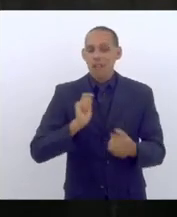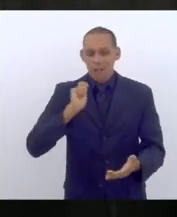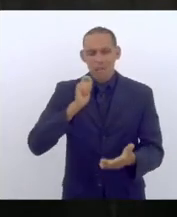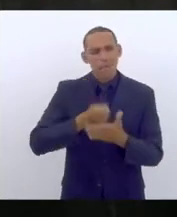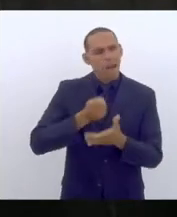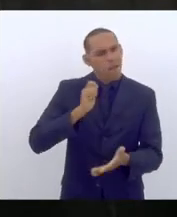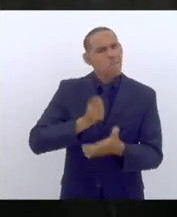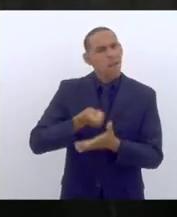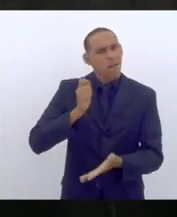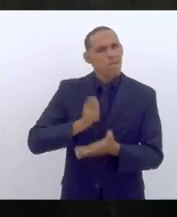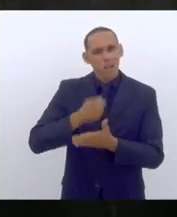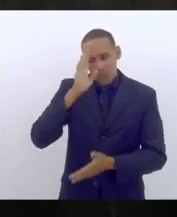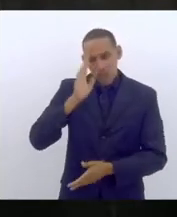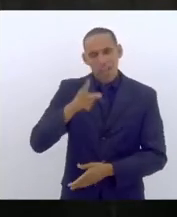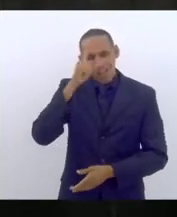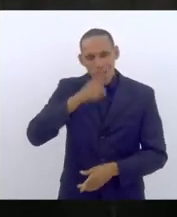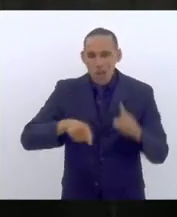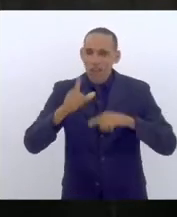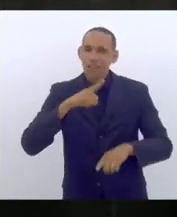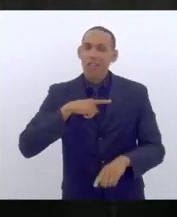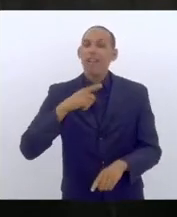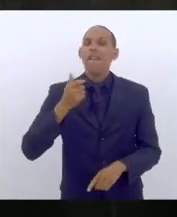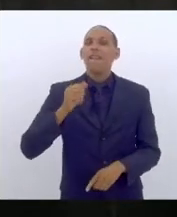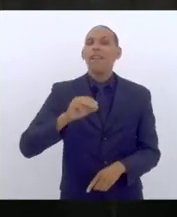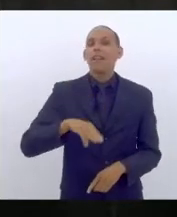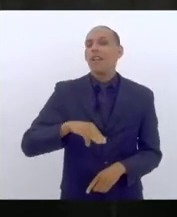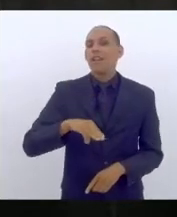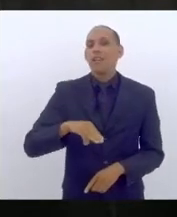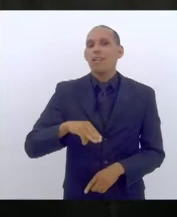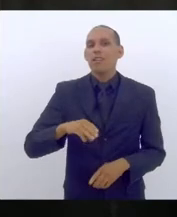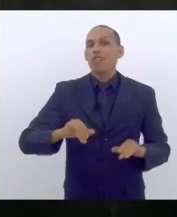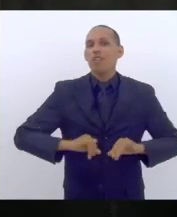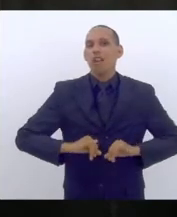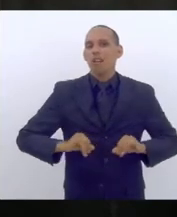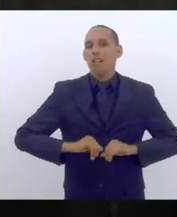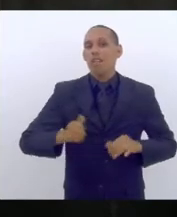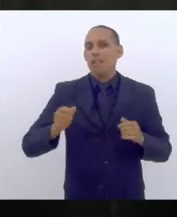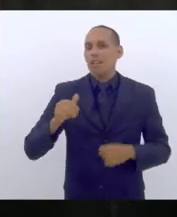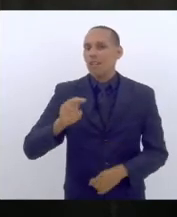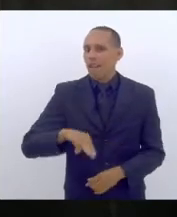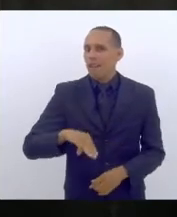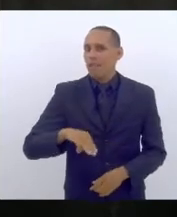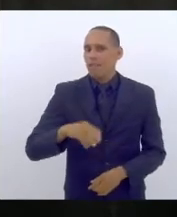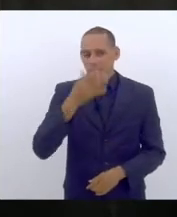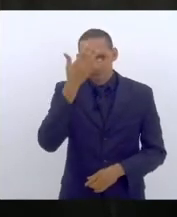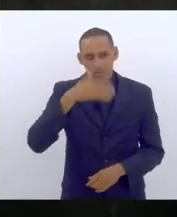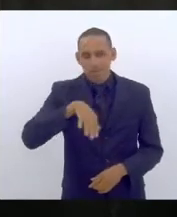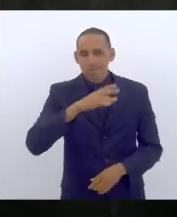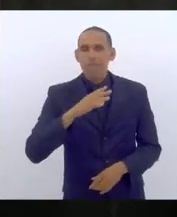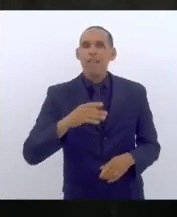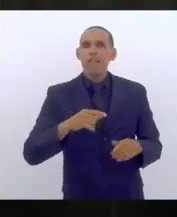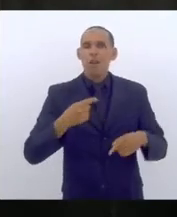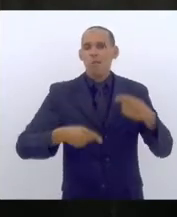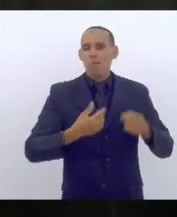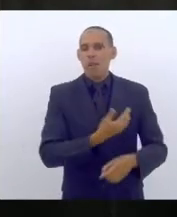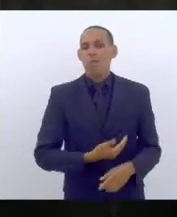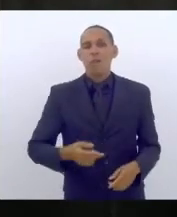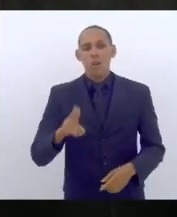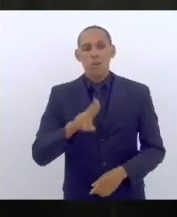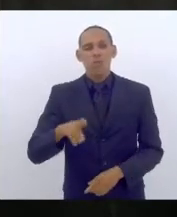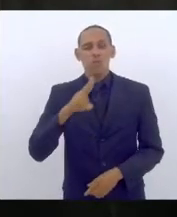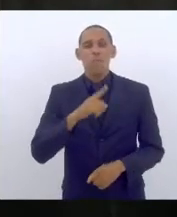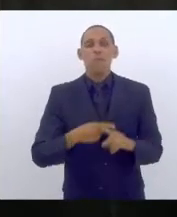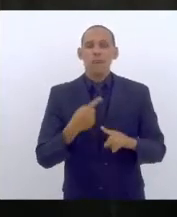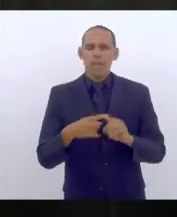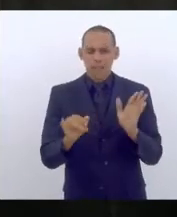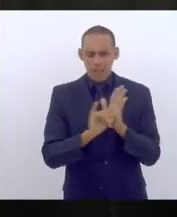diretas Quem foi impactado foi exatamente aqueles usuários da política pública diversos editais do